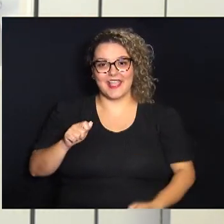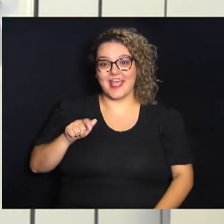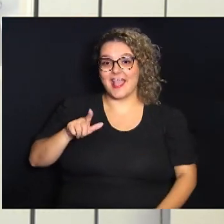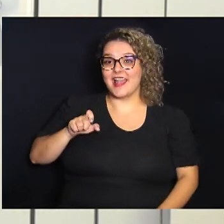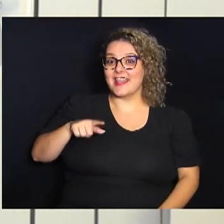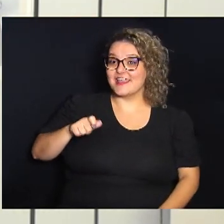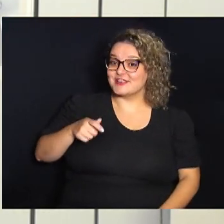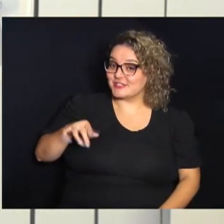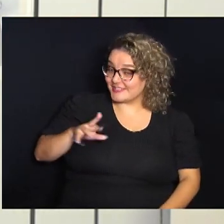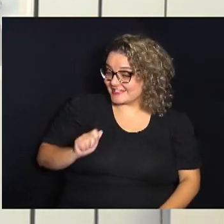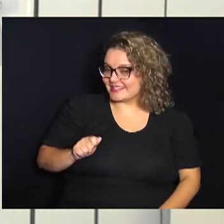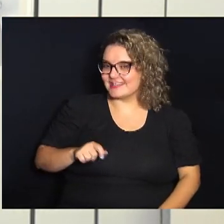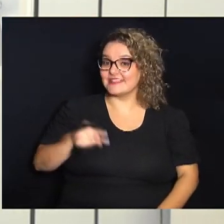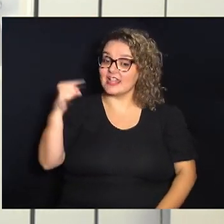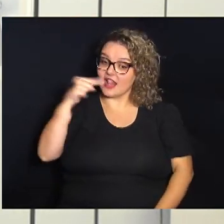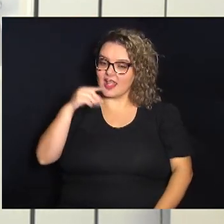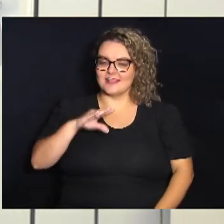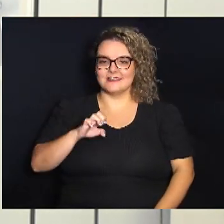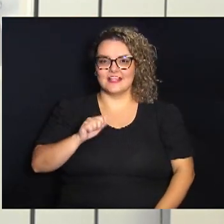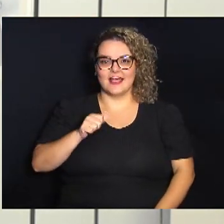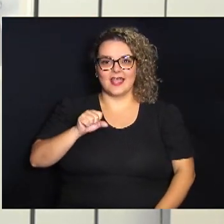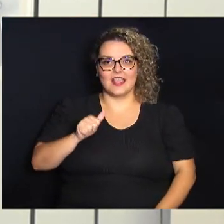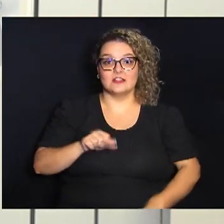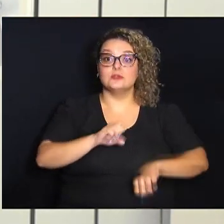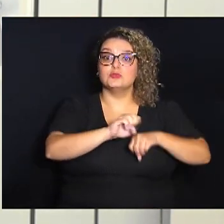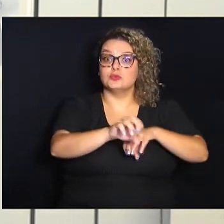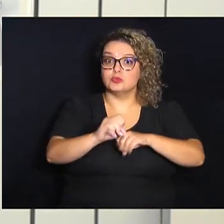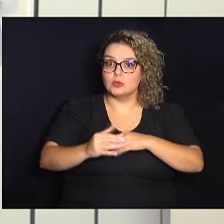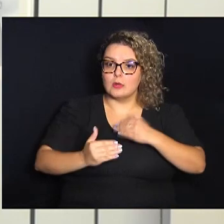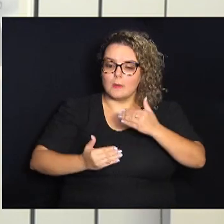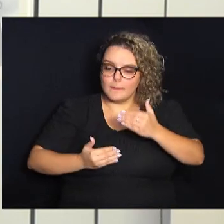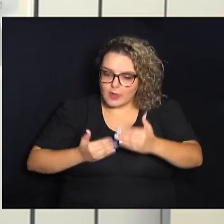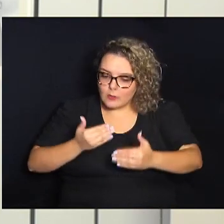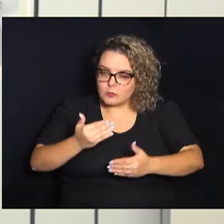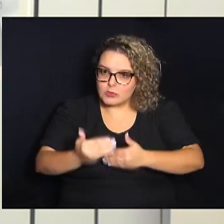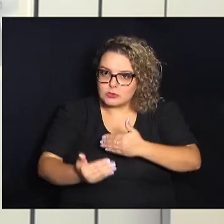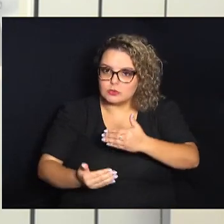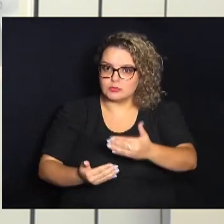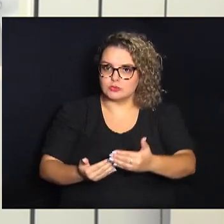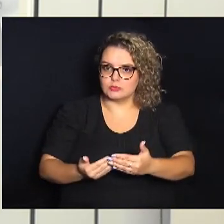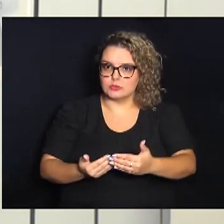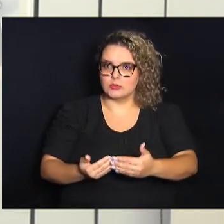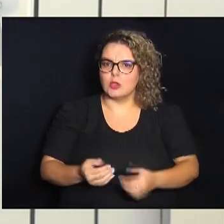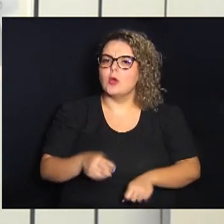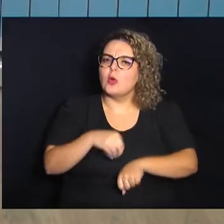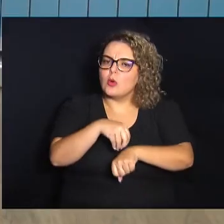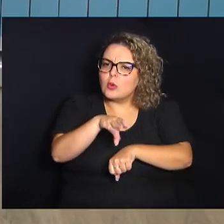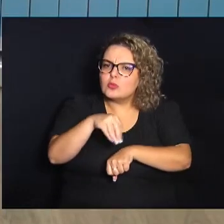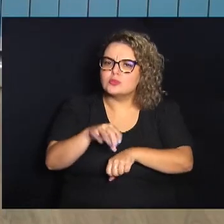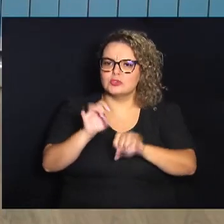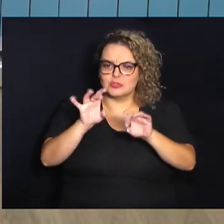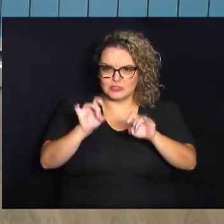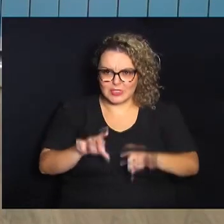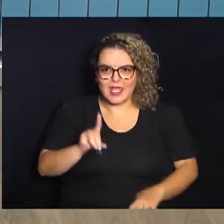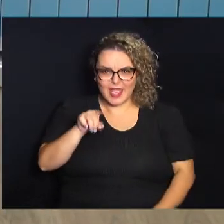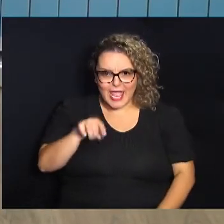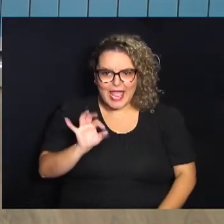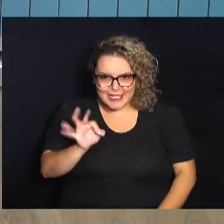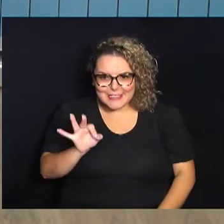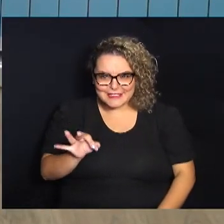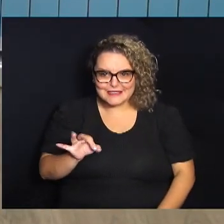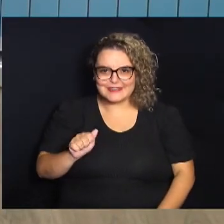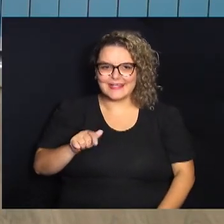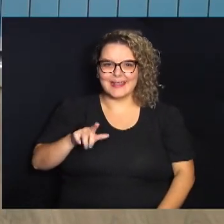Dias, que está na Ceasa e vai nos ensinar o passo a passo com dicas de uma especialista. É isso mesmo,